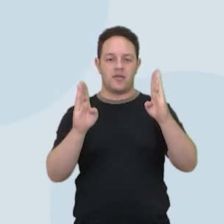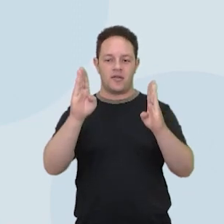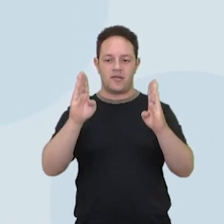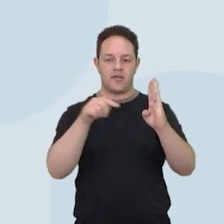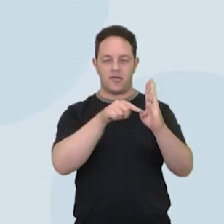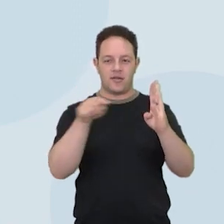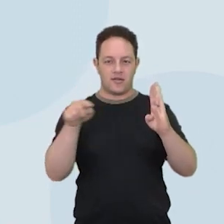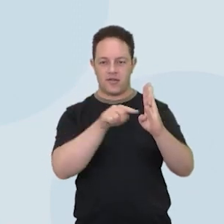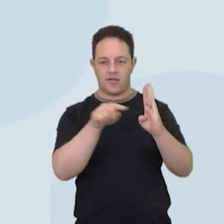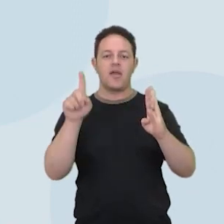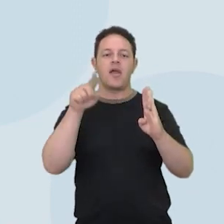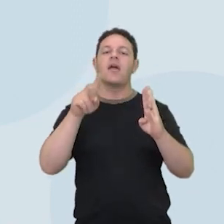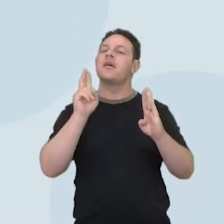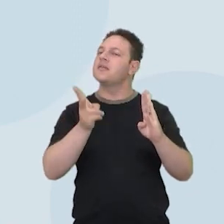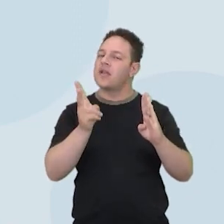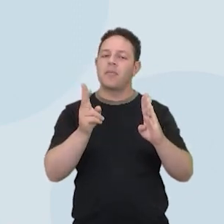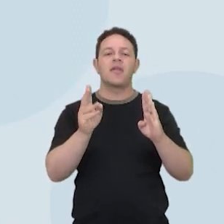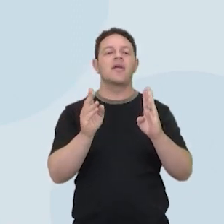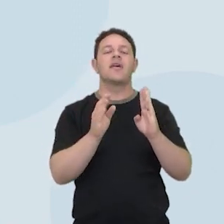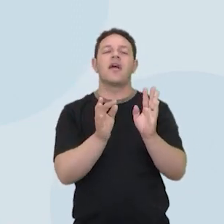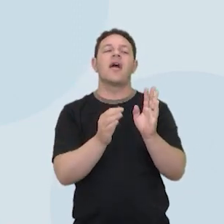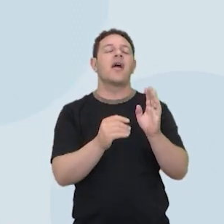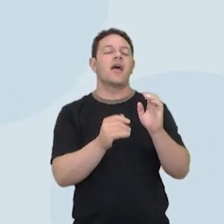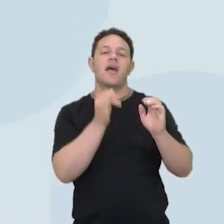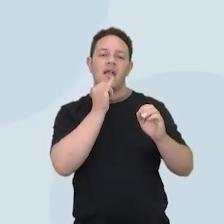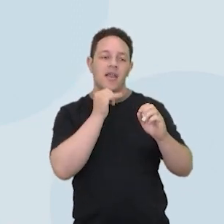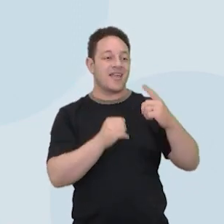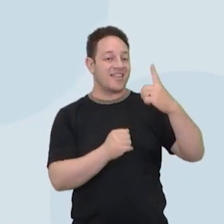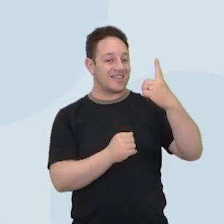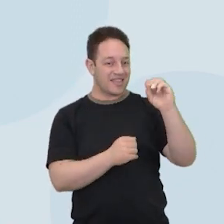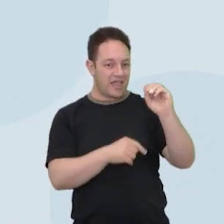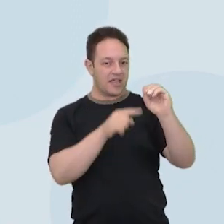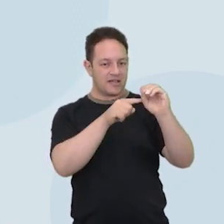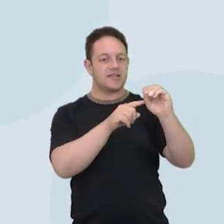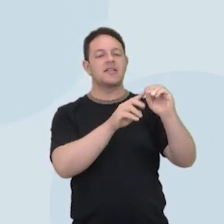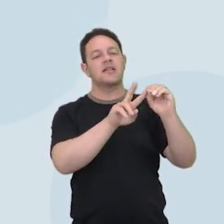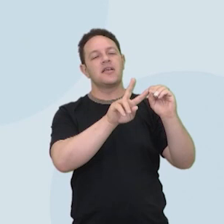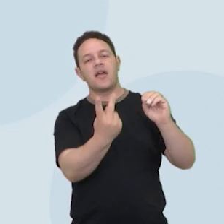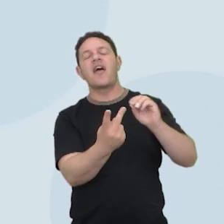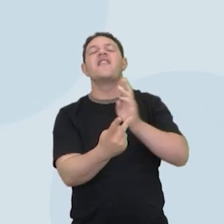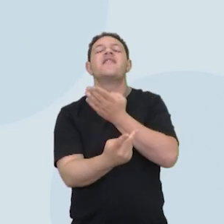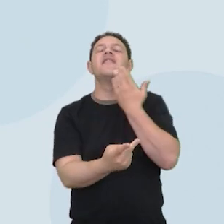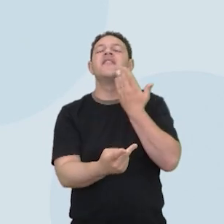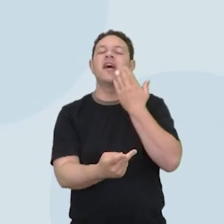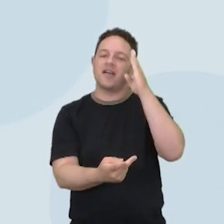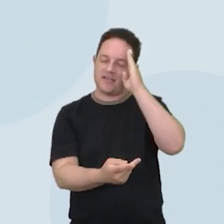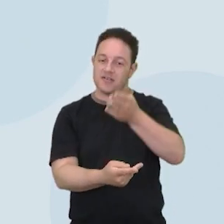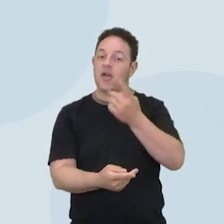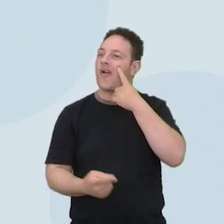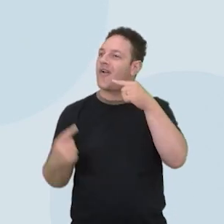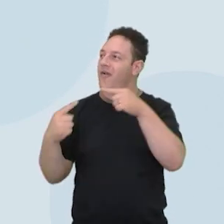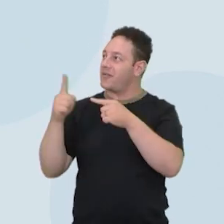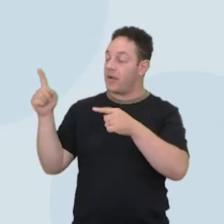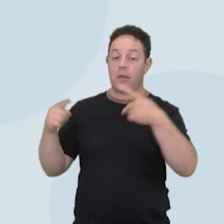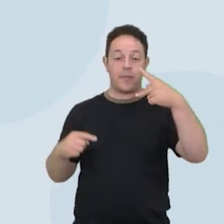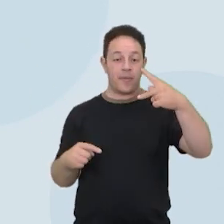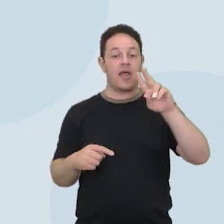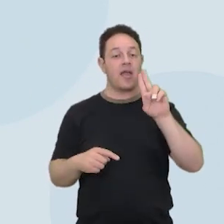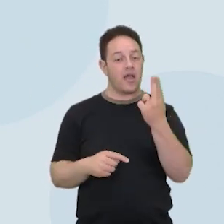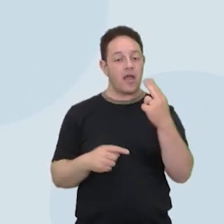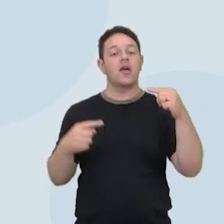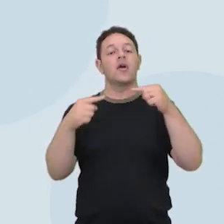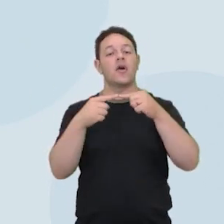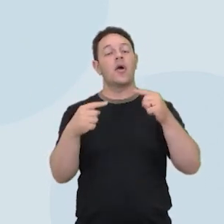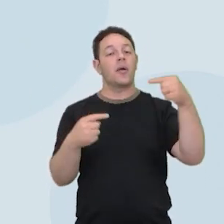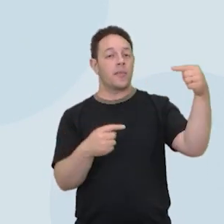visa justamente simplificar as potências de base 10 da concentração desses íons. Então, é o que eu falei. O pH é o que a gente chama